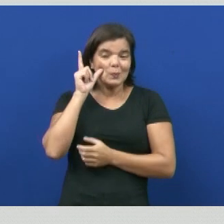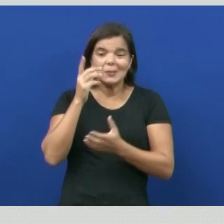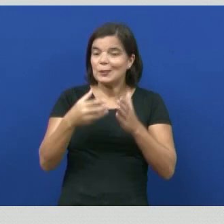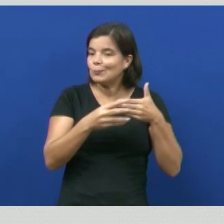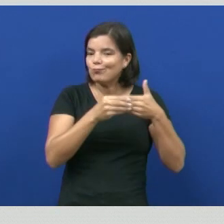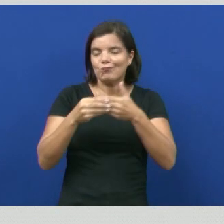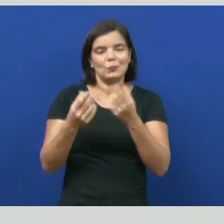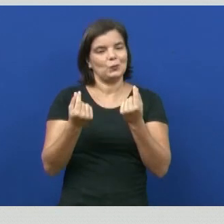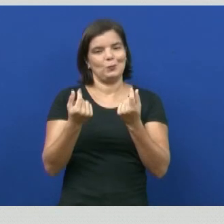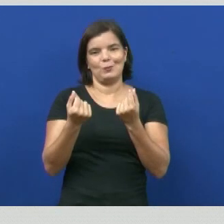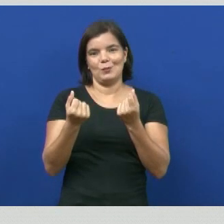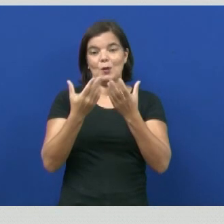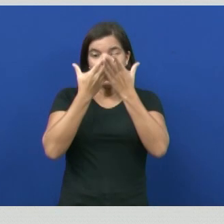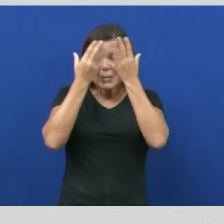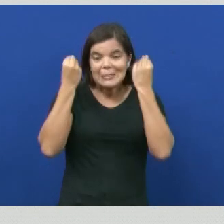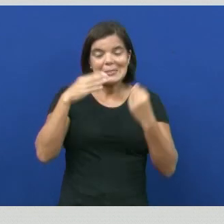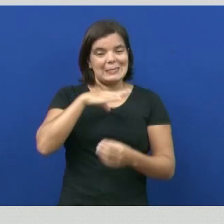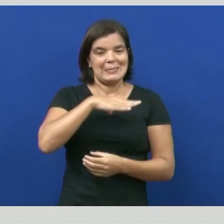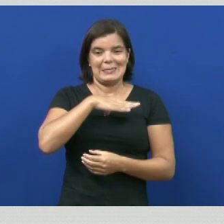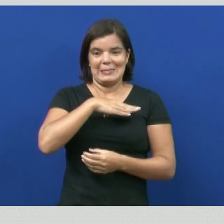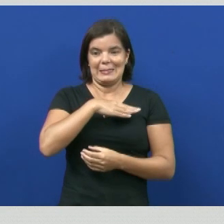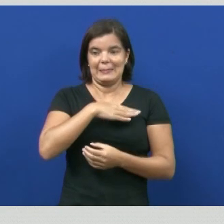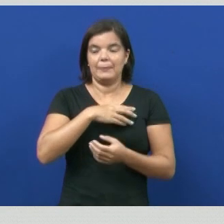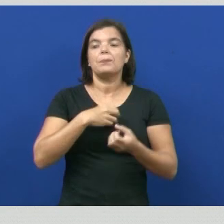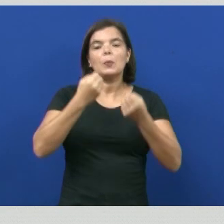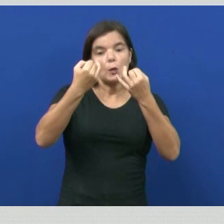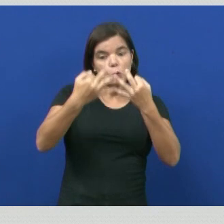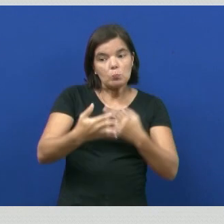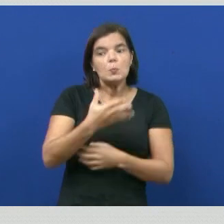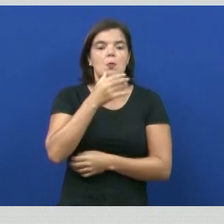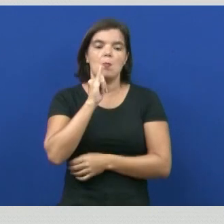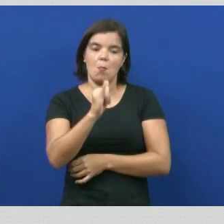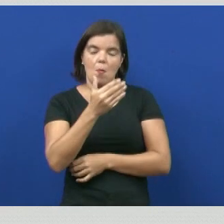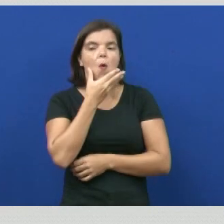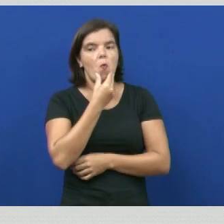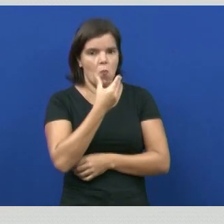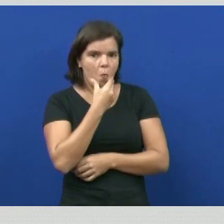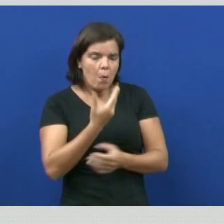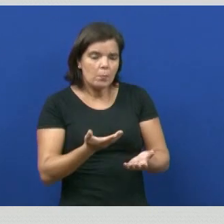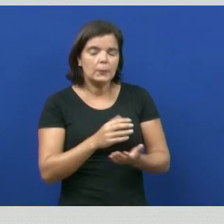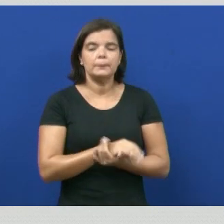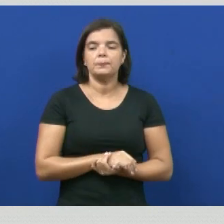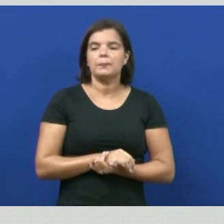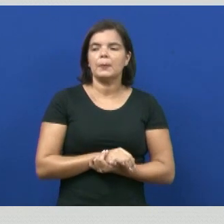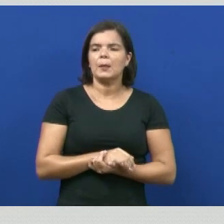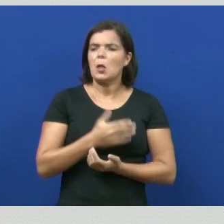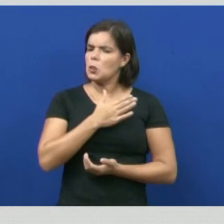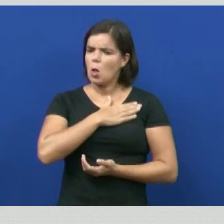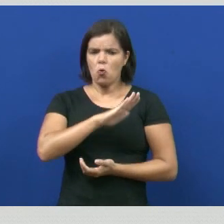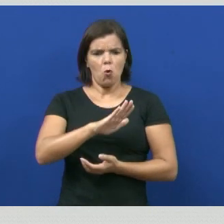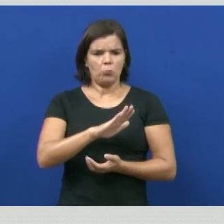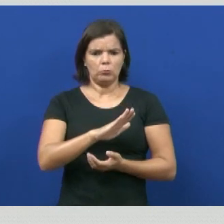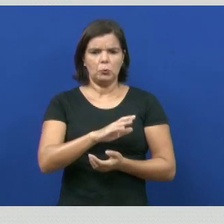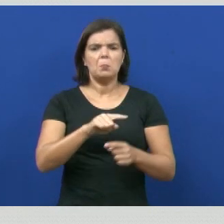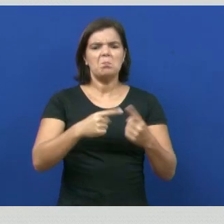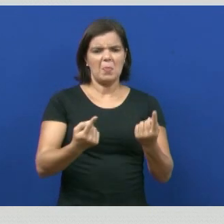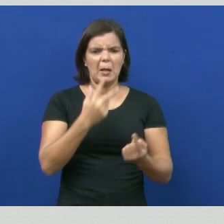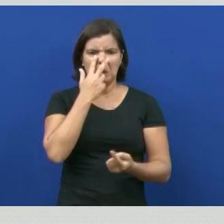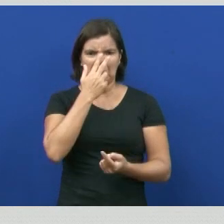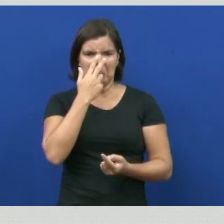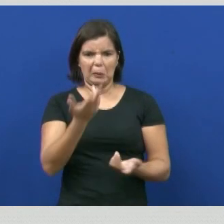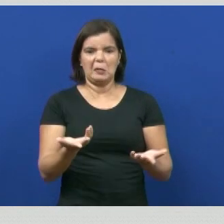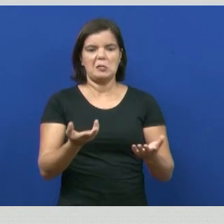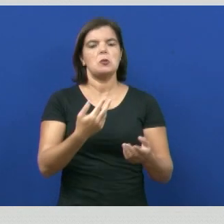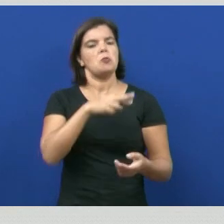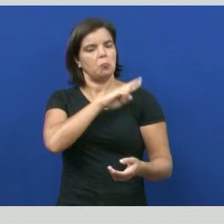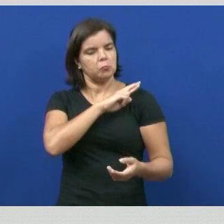não trouxe dinheiro da cidade, estou a nenhum. Explique isso ao homem, ponderou a mulher. Não gosto dessas coisas, dá um ar de vigarice,